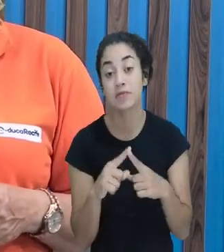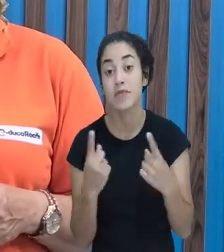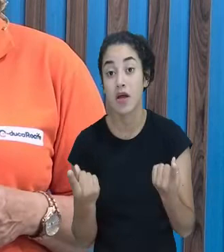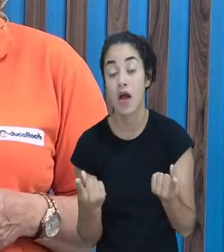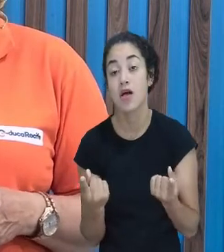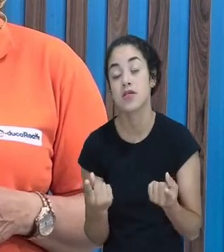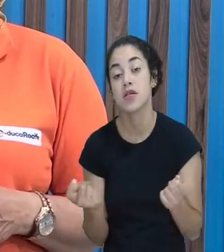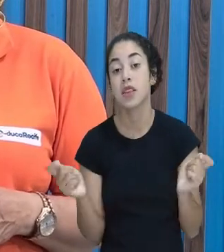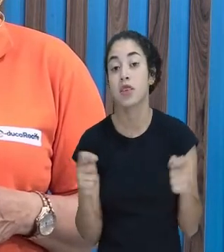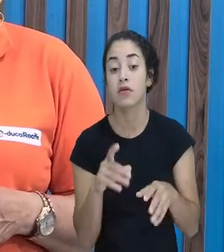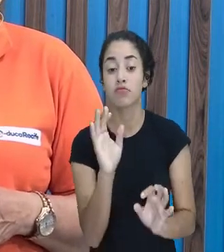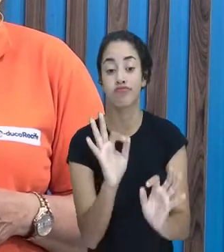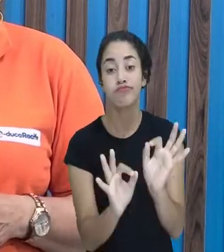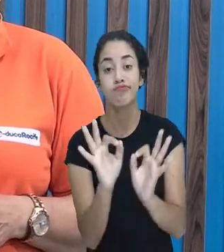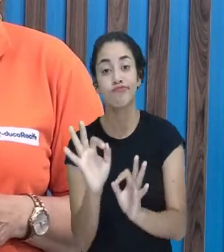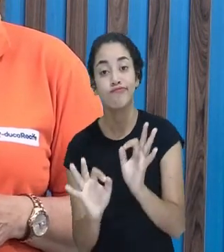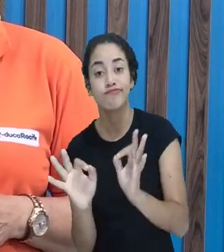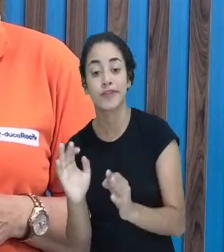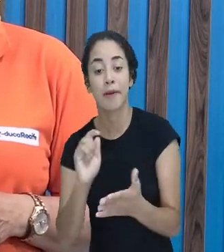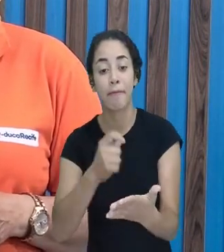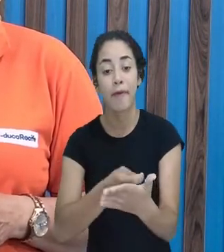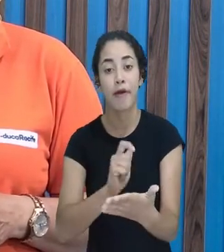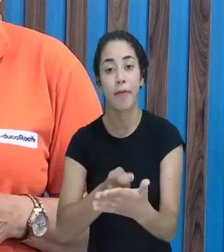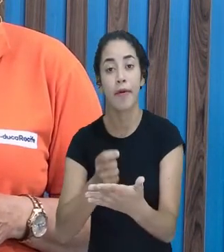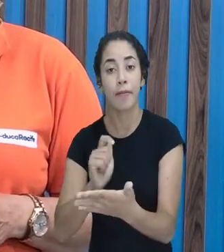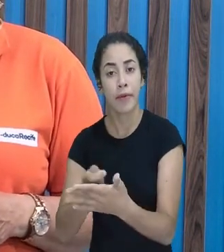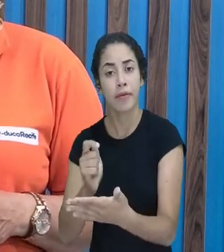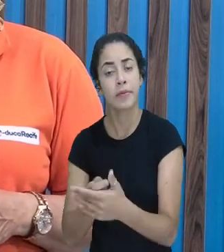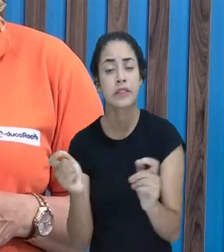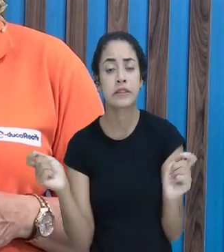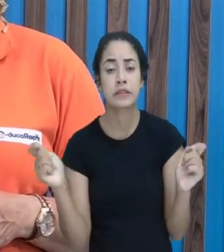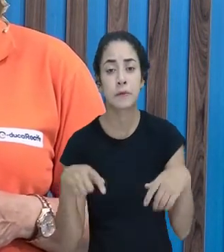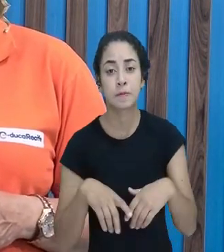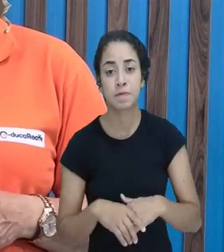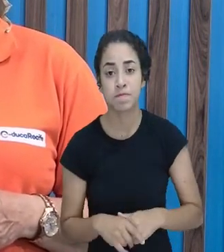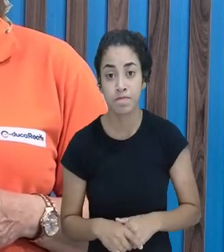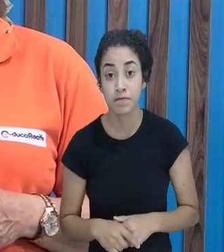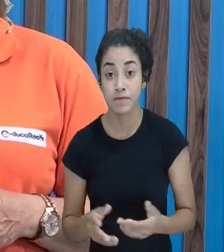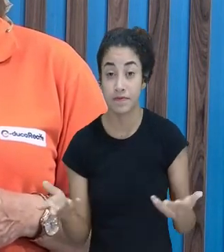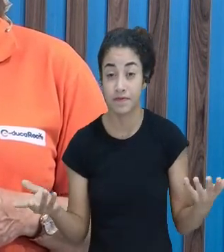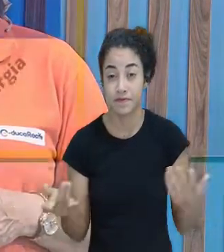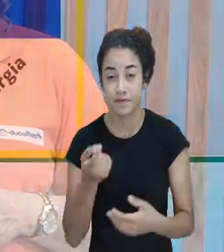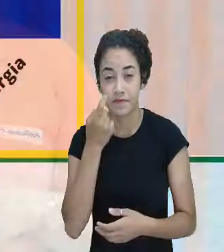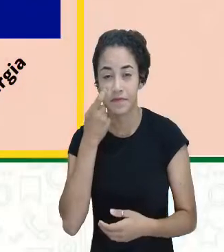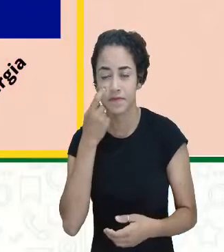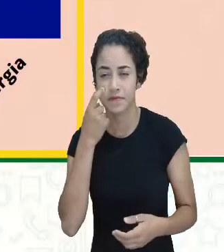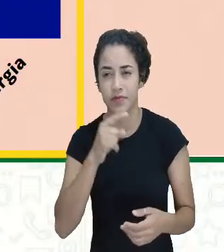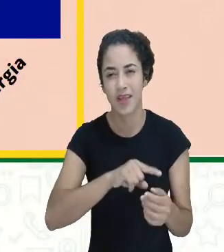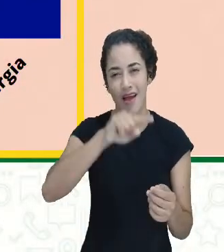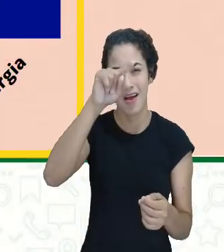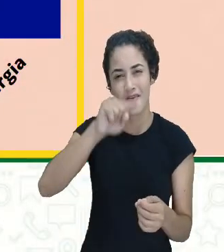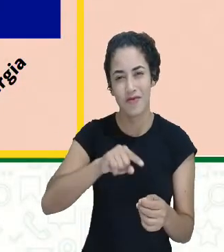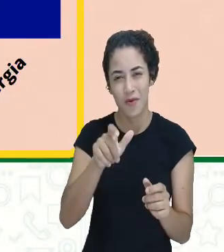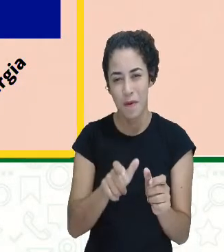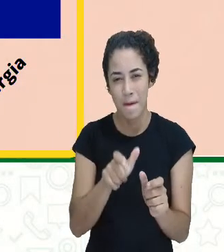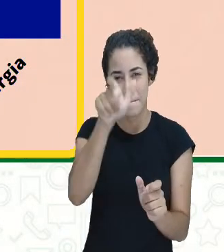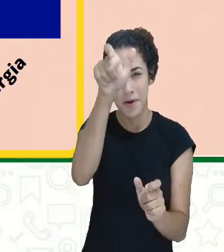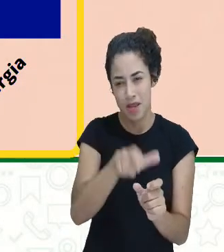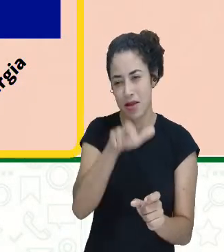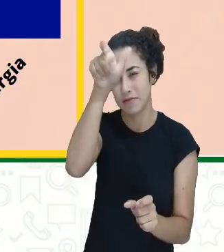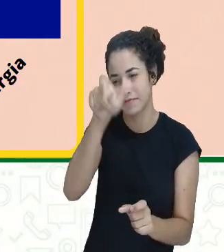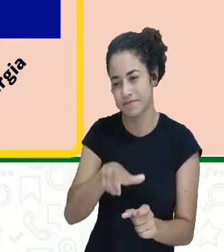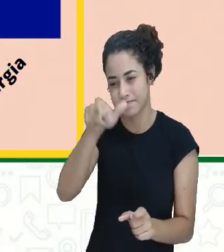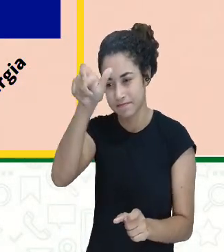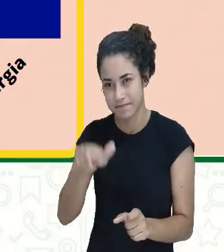pelo menos se organiza para fazer esses pagamentos, né? Então, vamos ver agora o gráfico. Olha só, gente, o